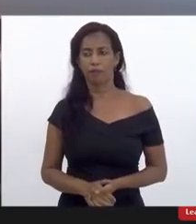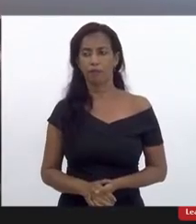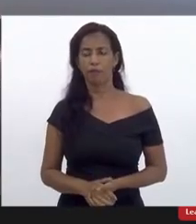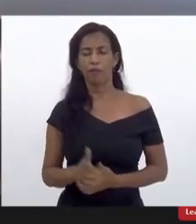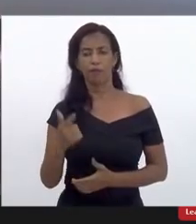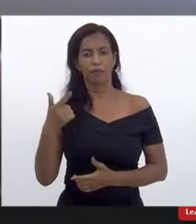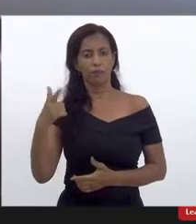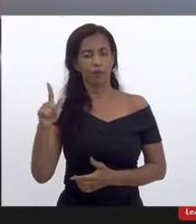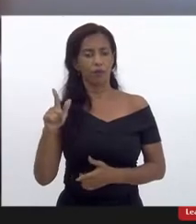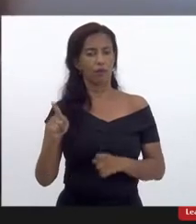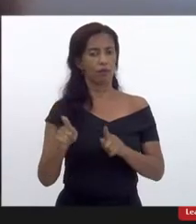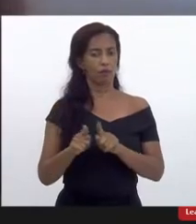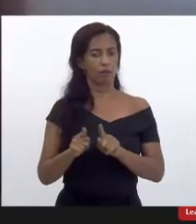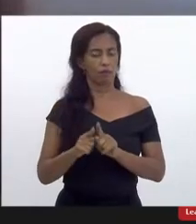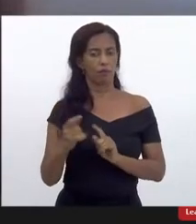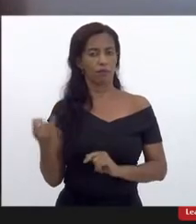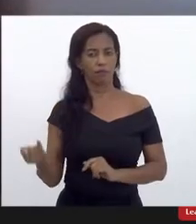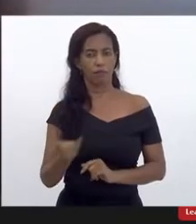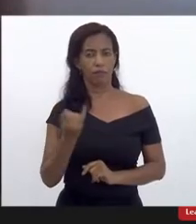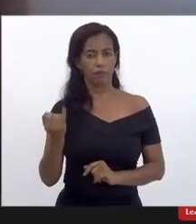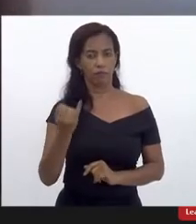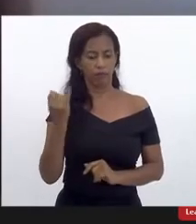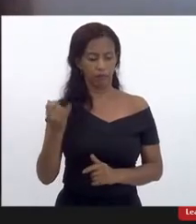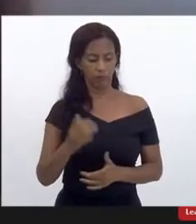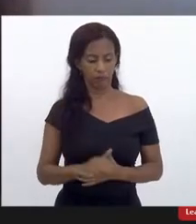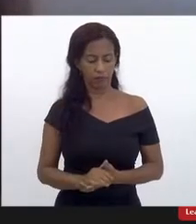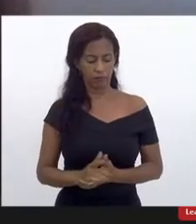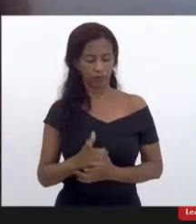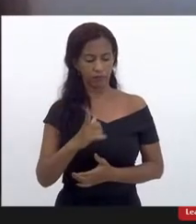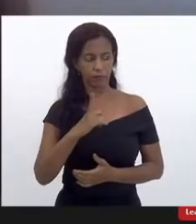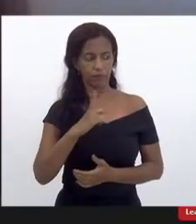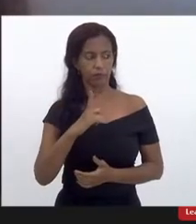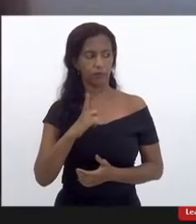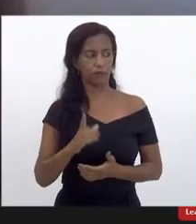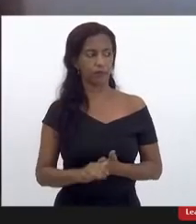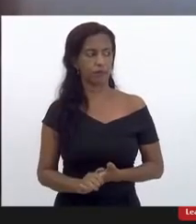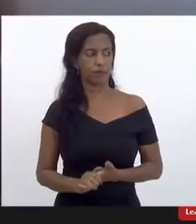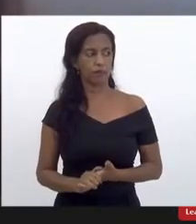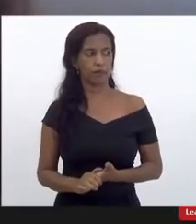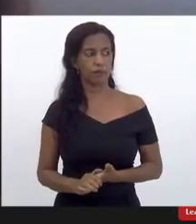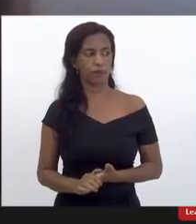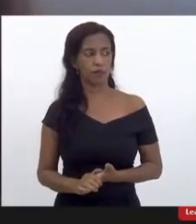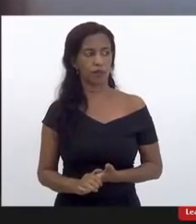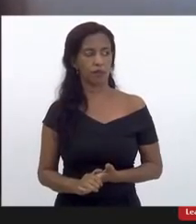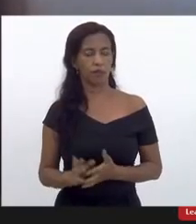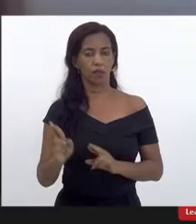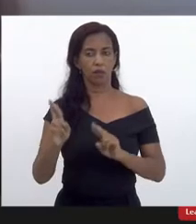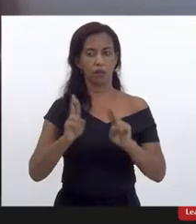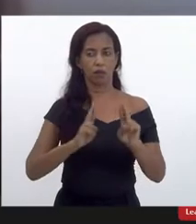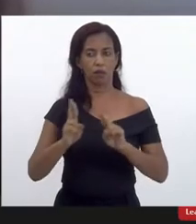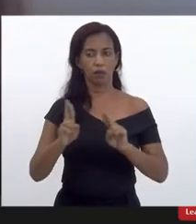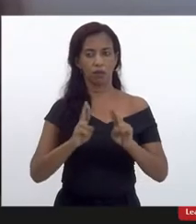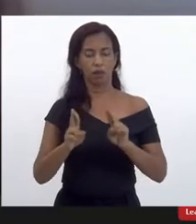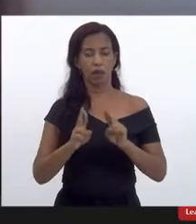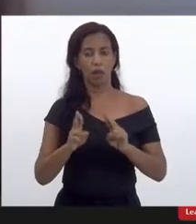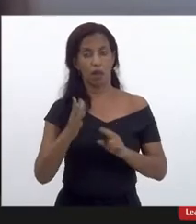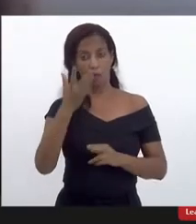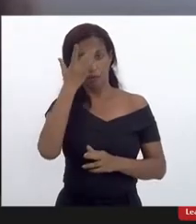outra questão importante que a gente tem sentido é com relação aos